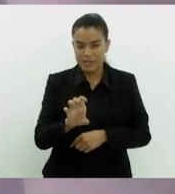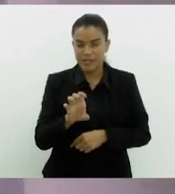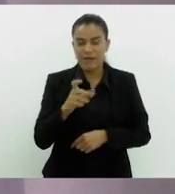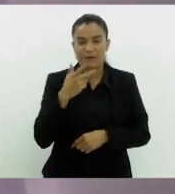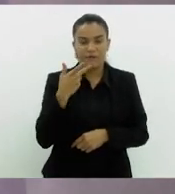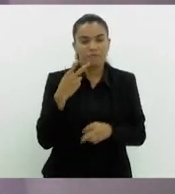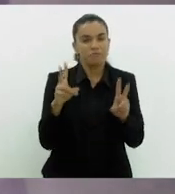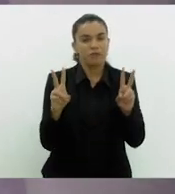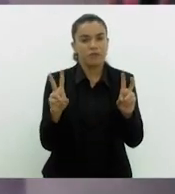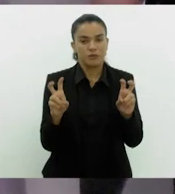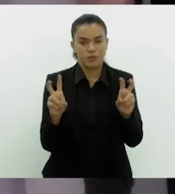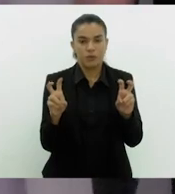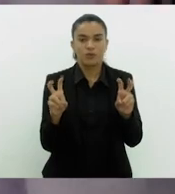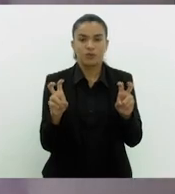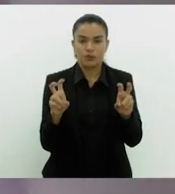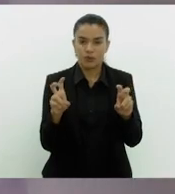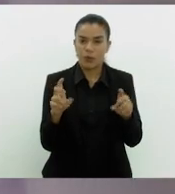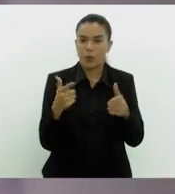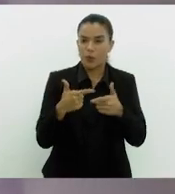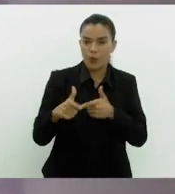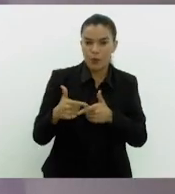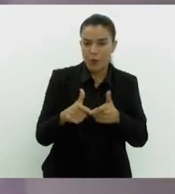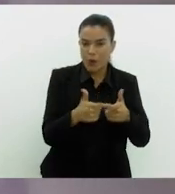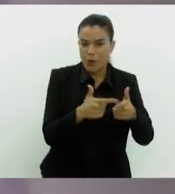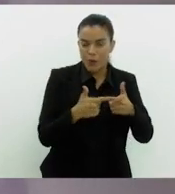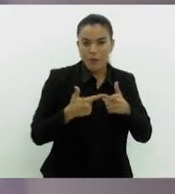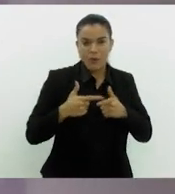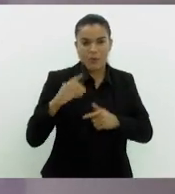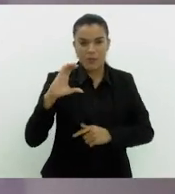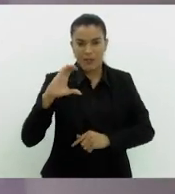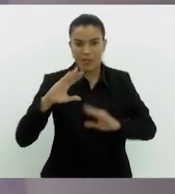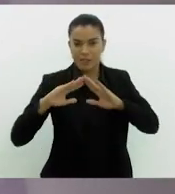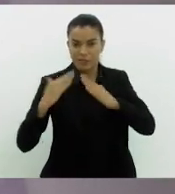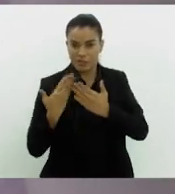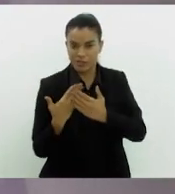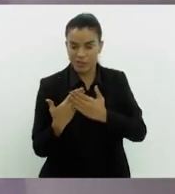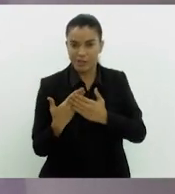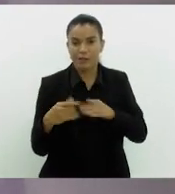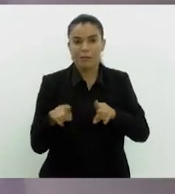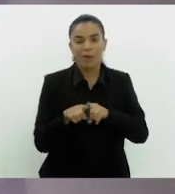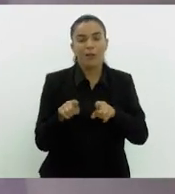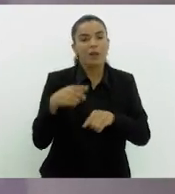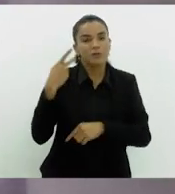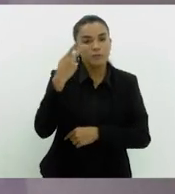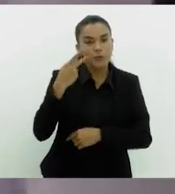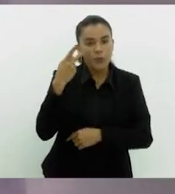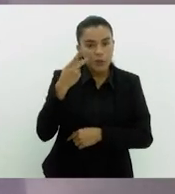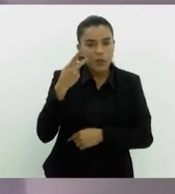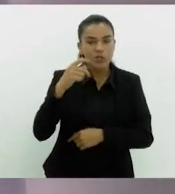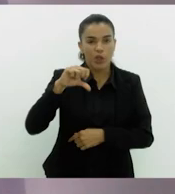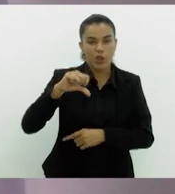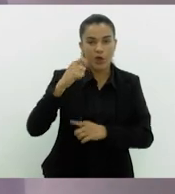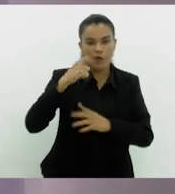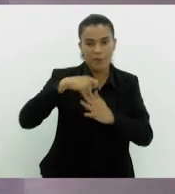falar das defasagens das creches e também de políticas de pré-natal. Porque a gente sabe que